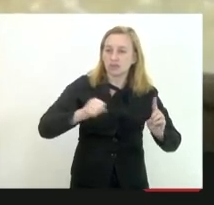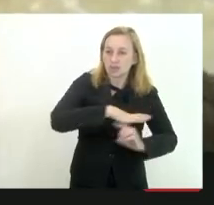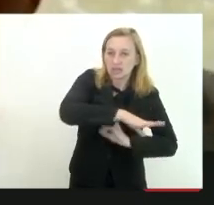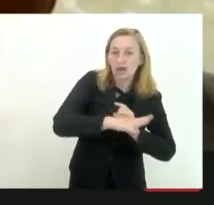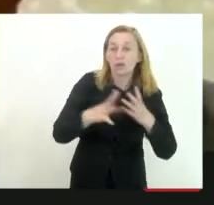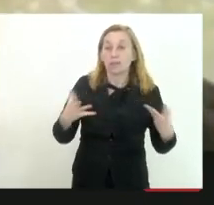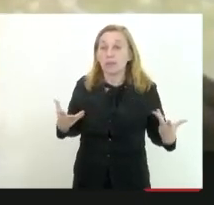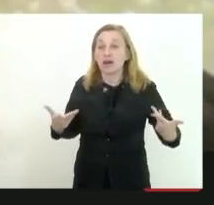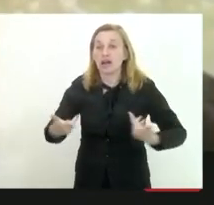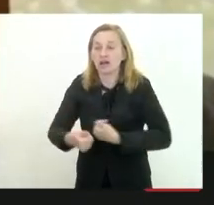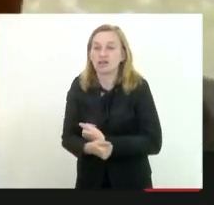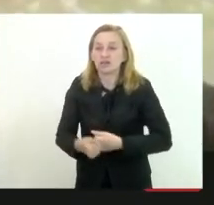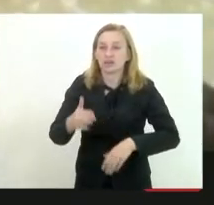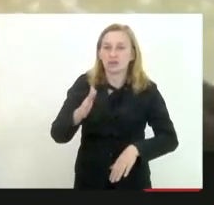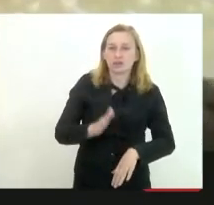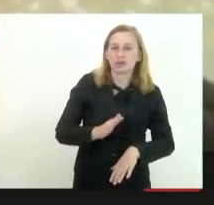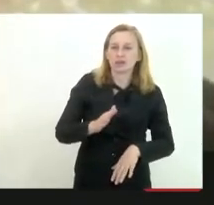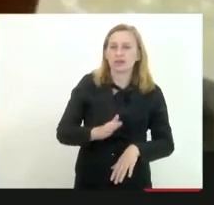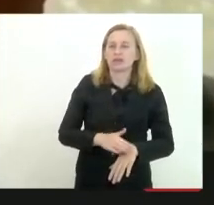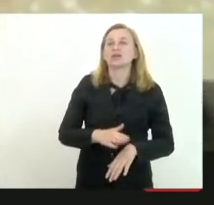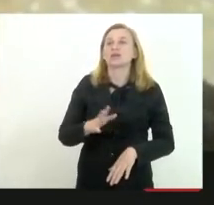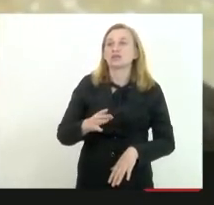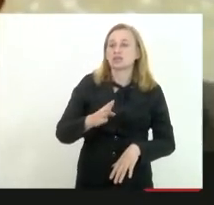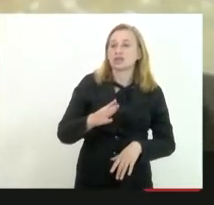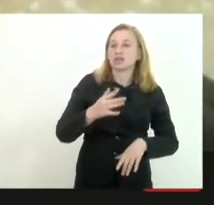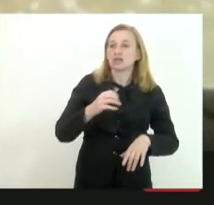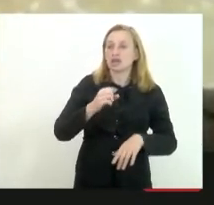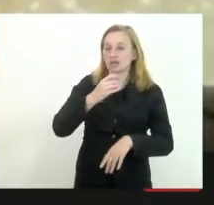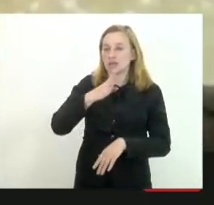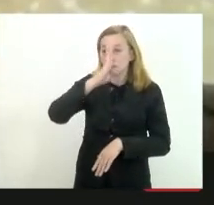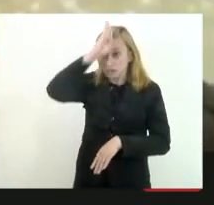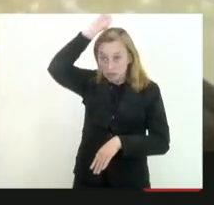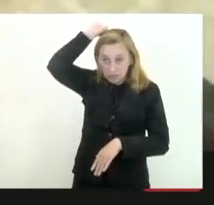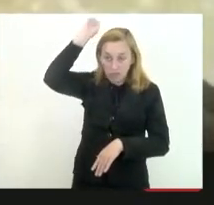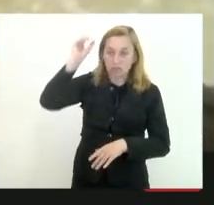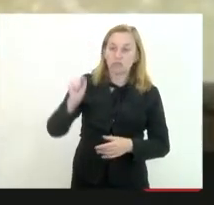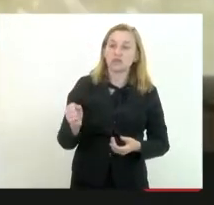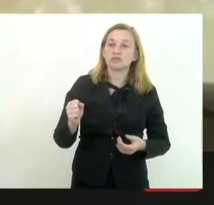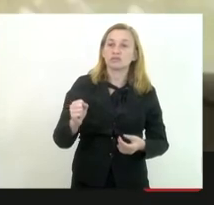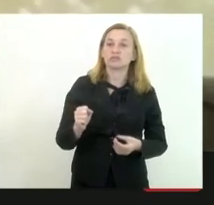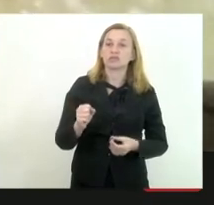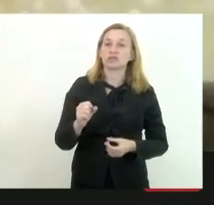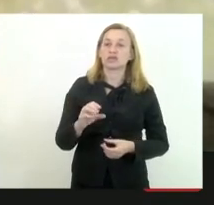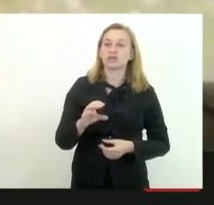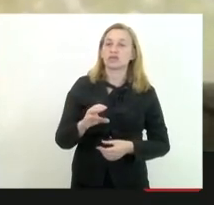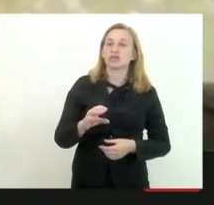maior que católicos, evangélicos, umbandistas, não tem. Chama-se os kardecistas.